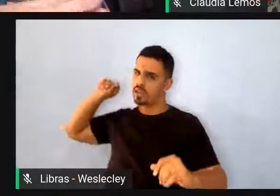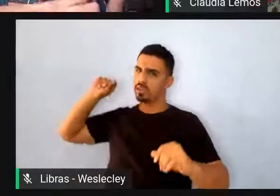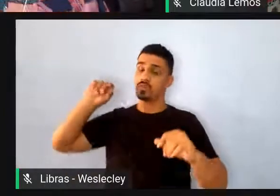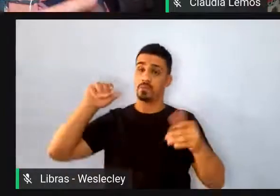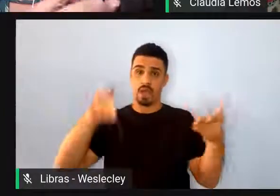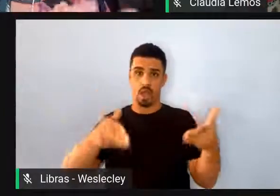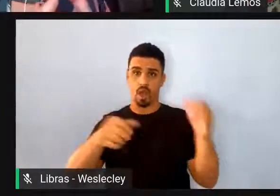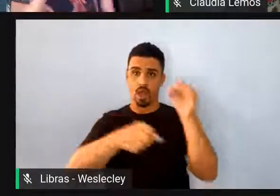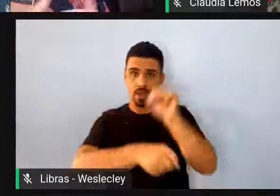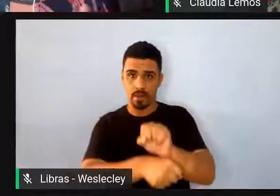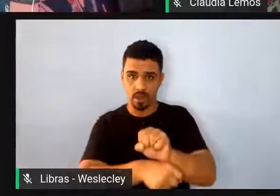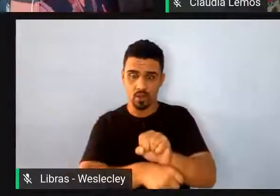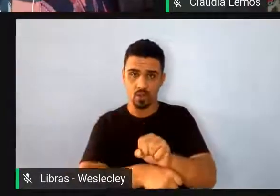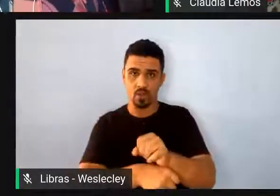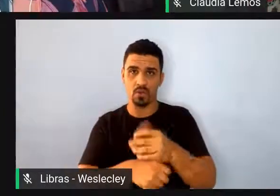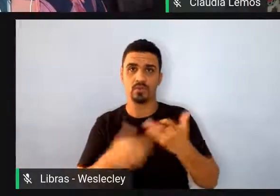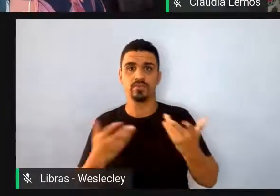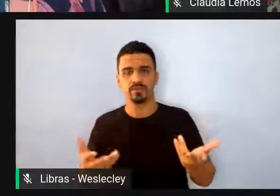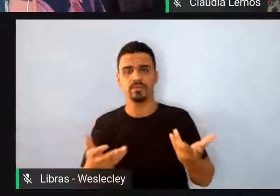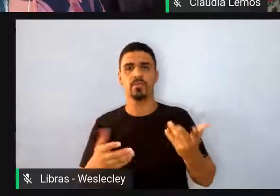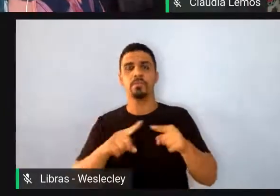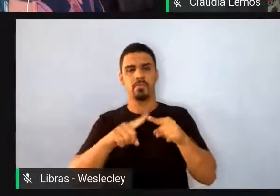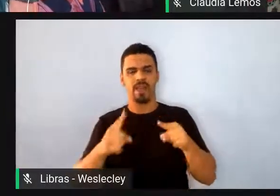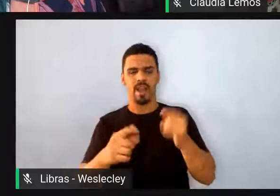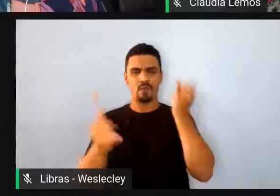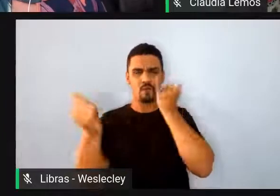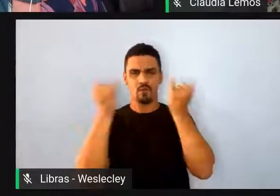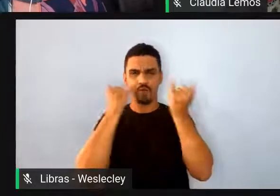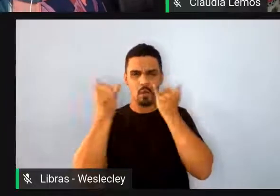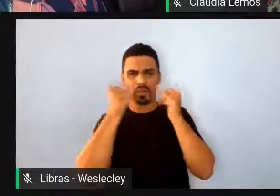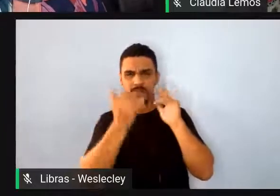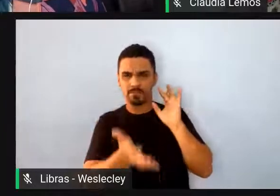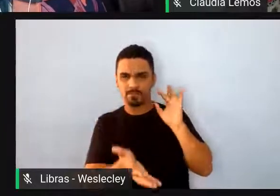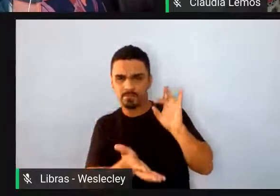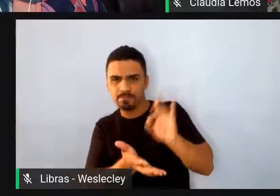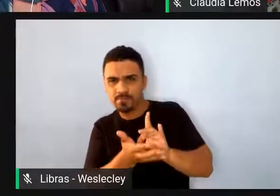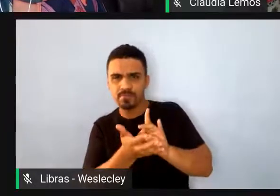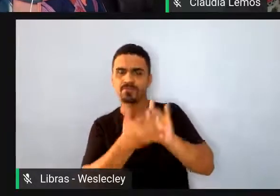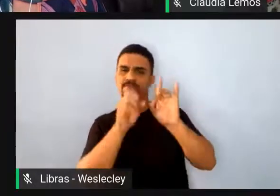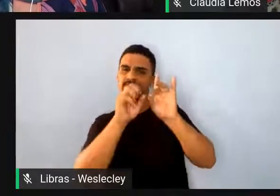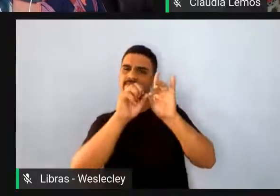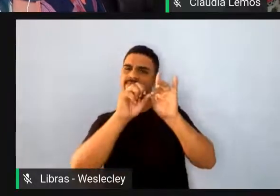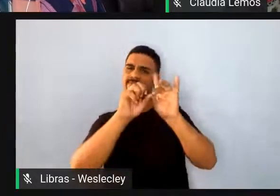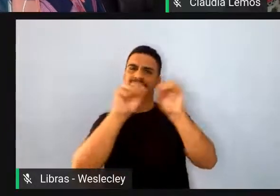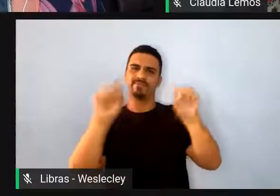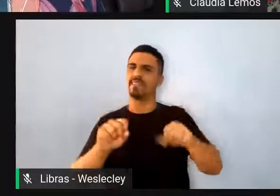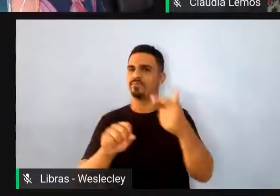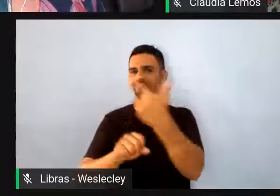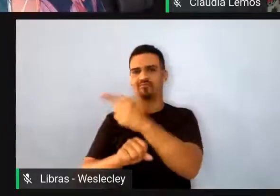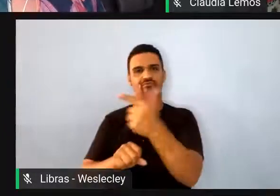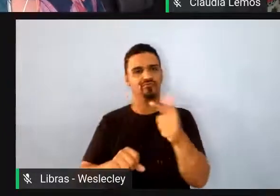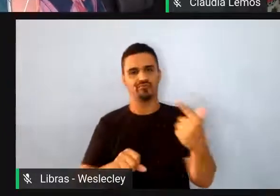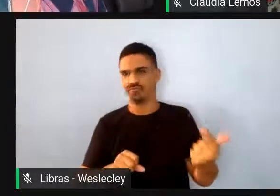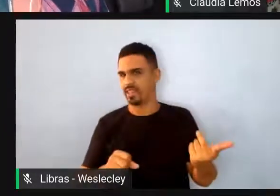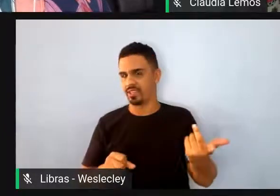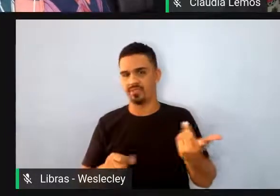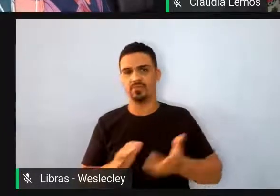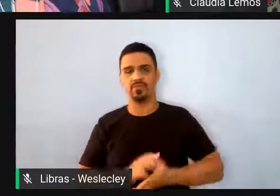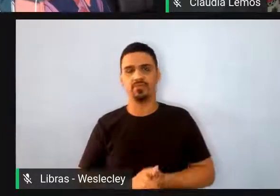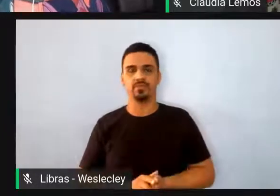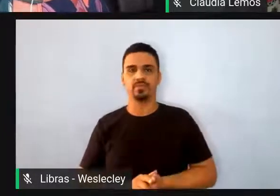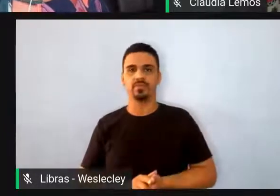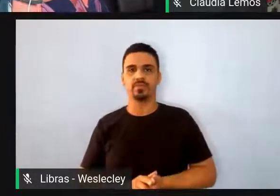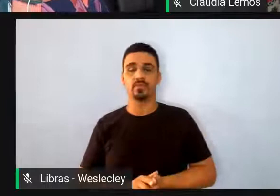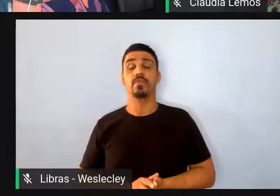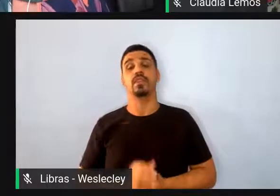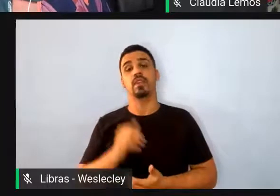mais. Mas, assim, dados propriamente ditos e sistematizados eu não tenho sobre isso, não. Agora, o que a